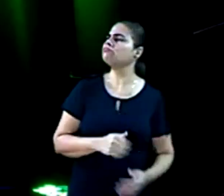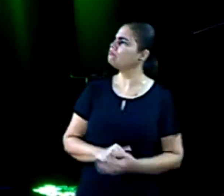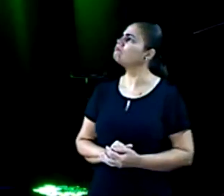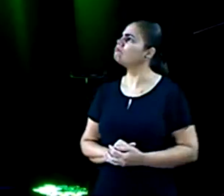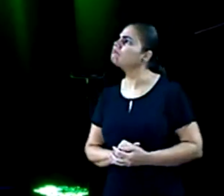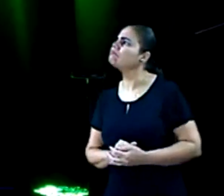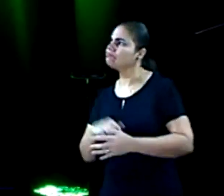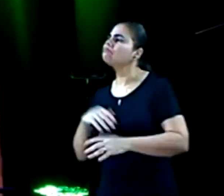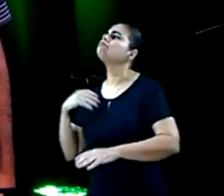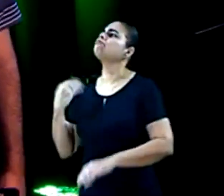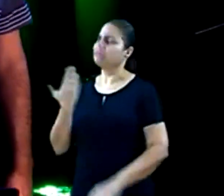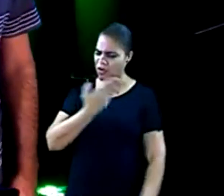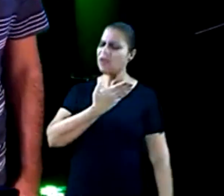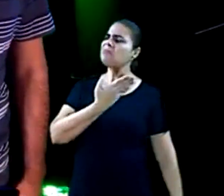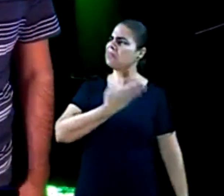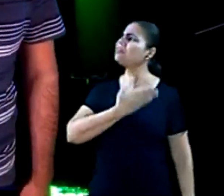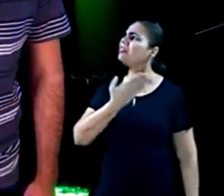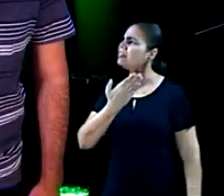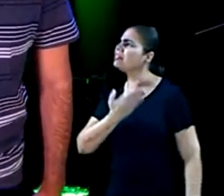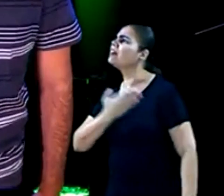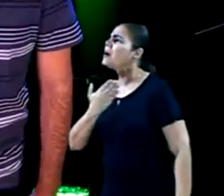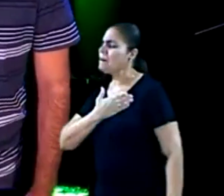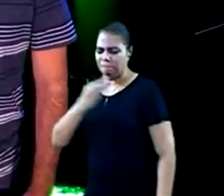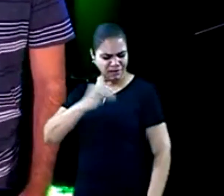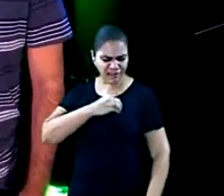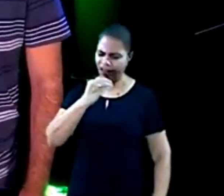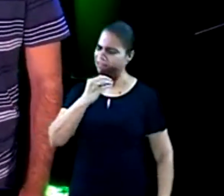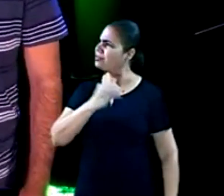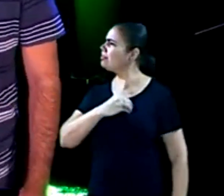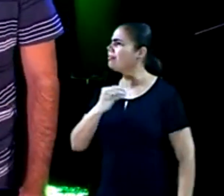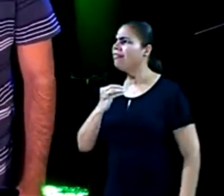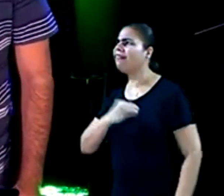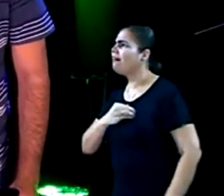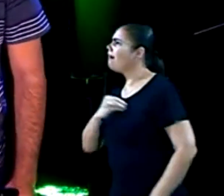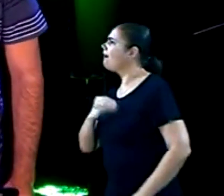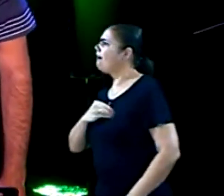Pagando pelos erros que não